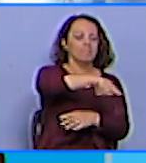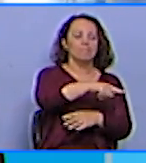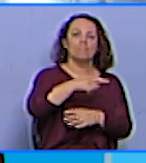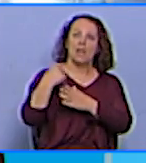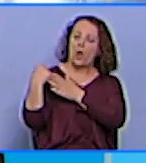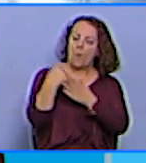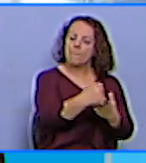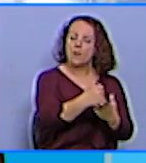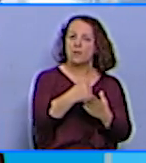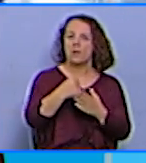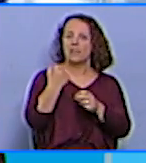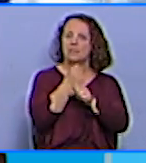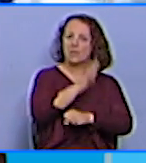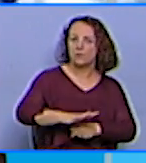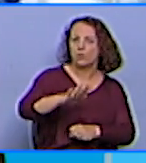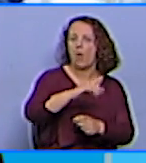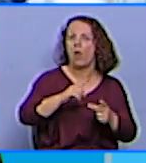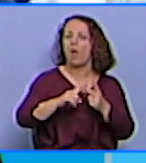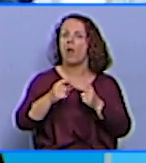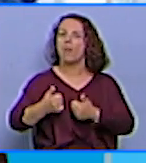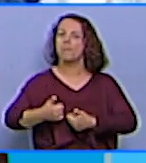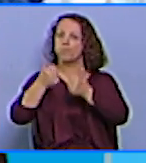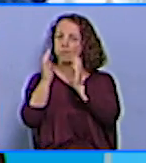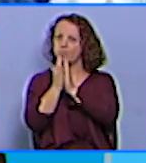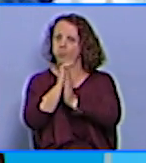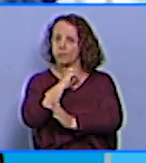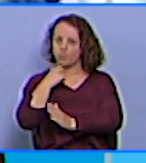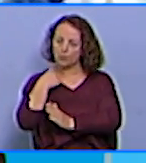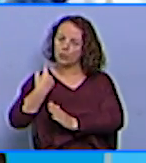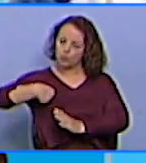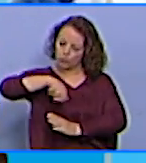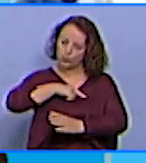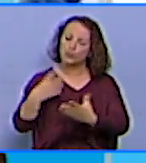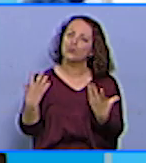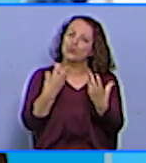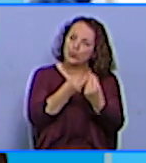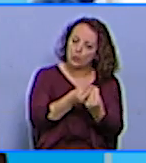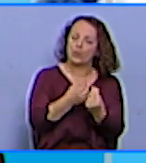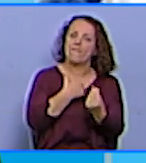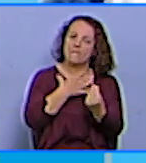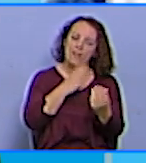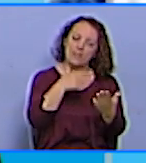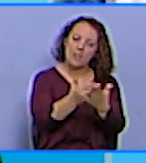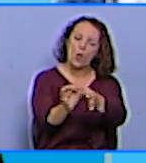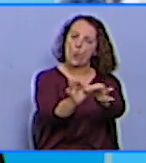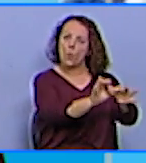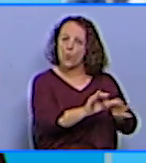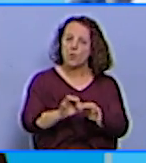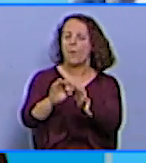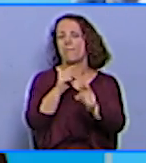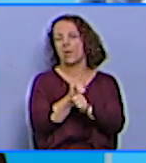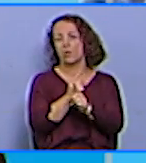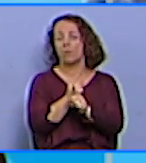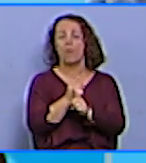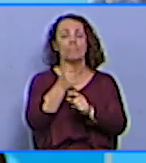Episcopado, que estamos juntos e que os queremos unir, mesmo que não de uma forma física